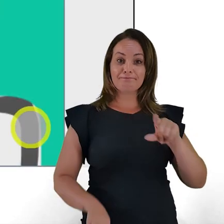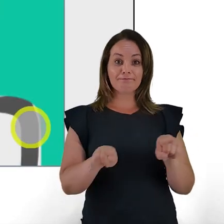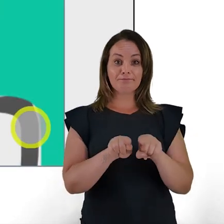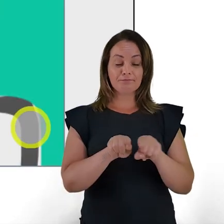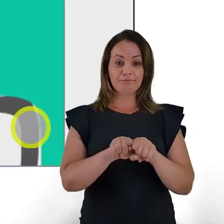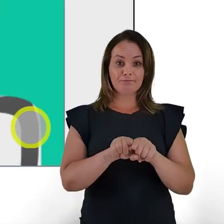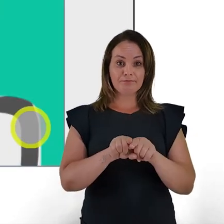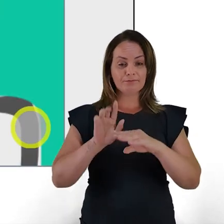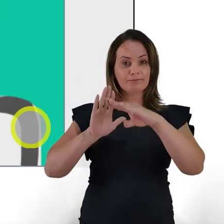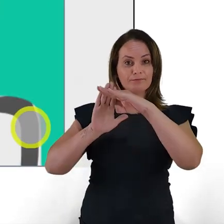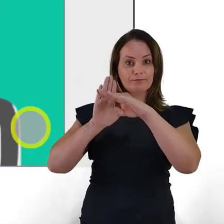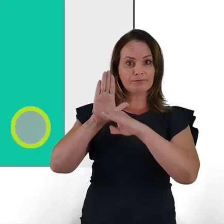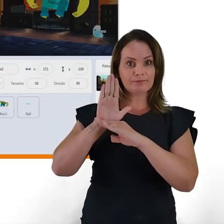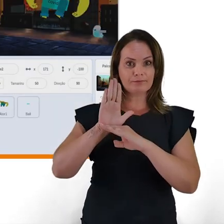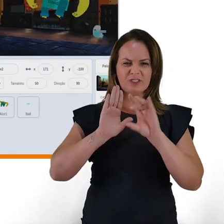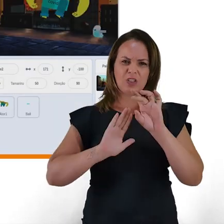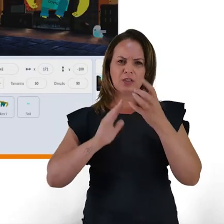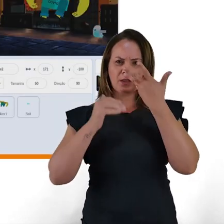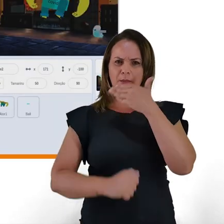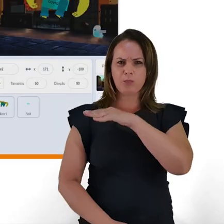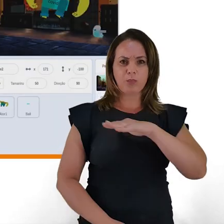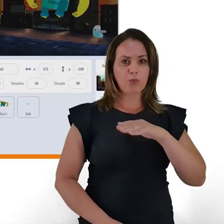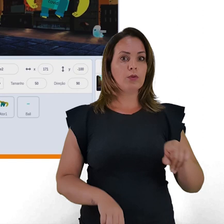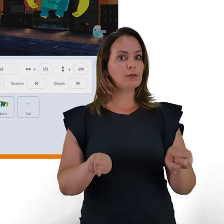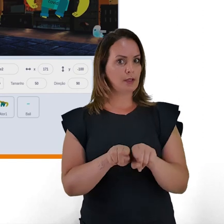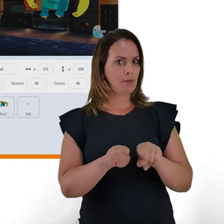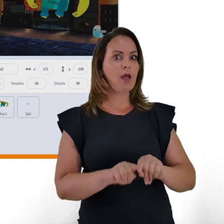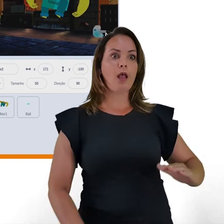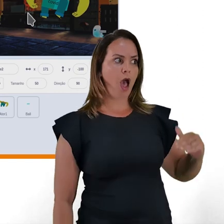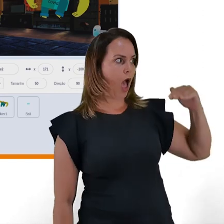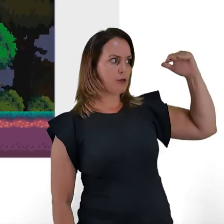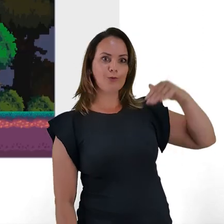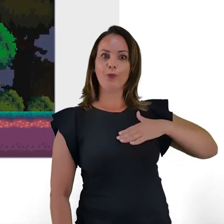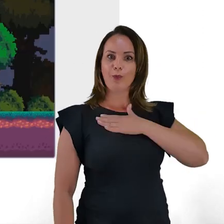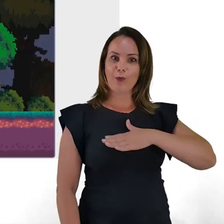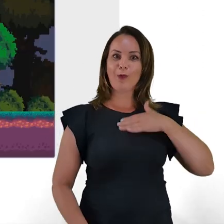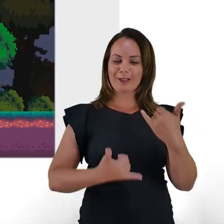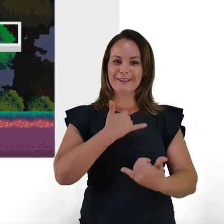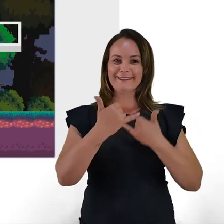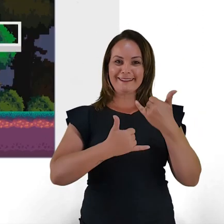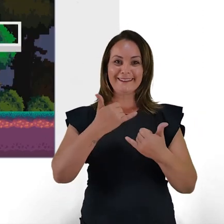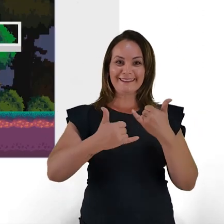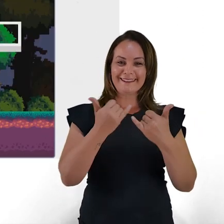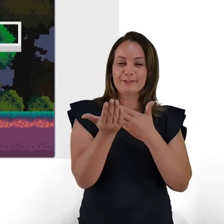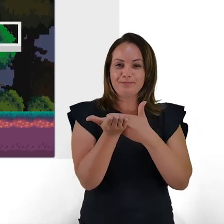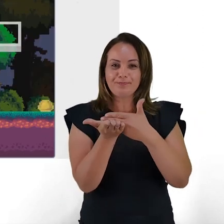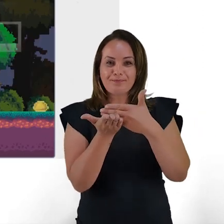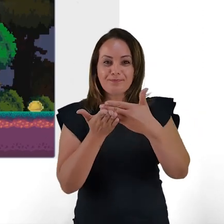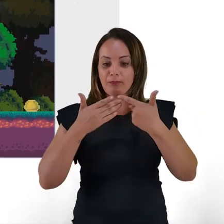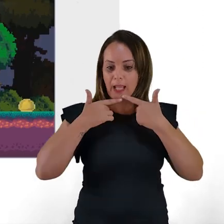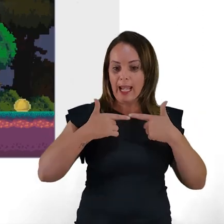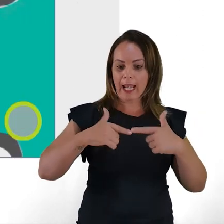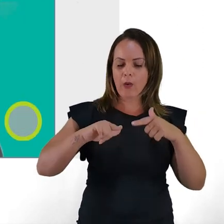introdução, não só para as crianças, né? Porque tem muito adulto e jovem também, que acaba se introduzindo a linguagem